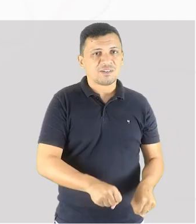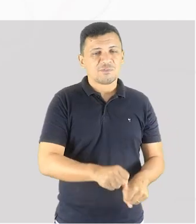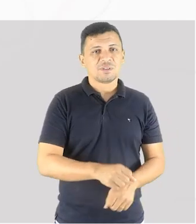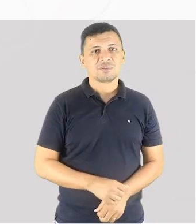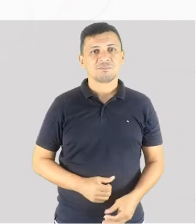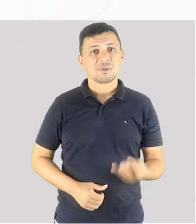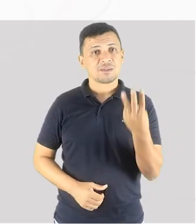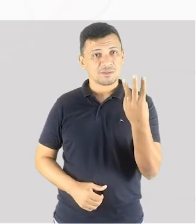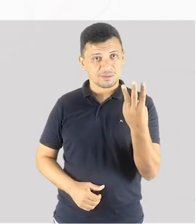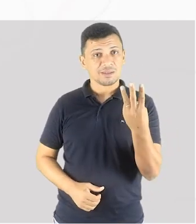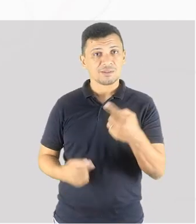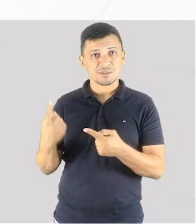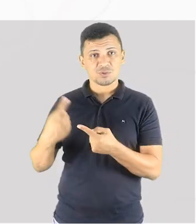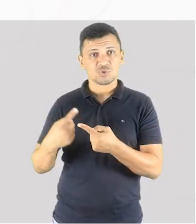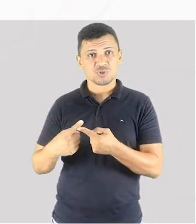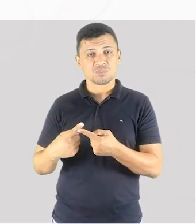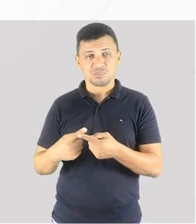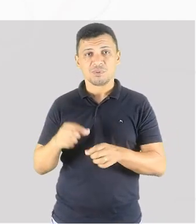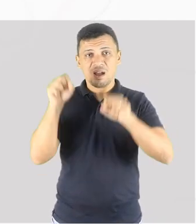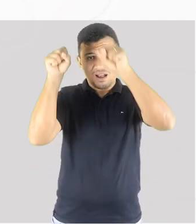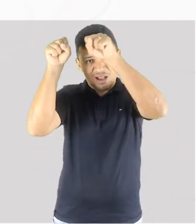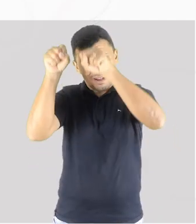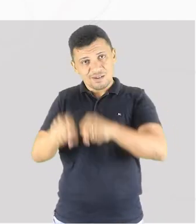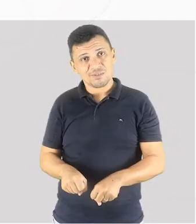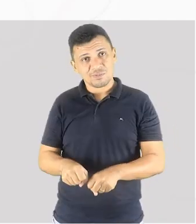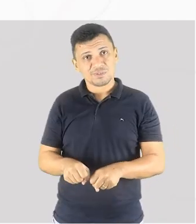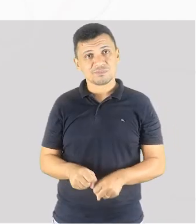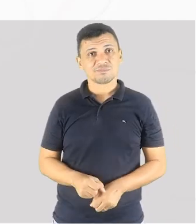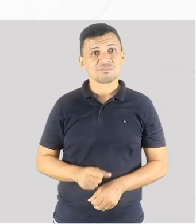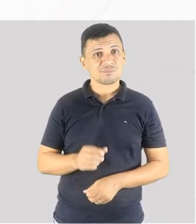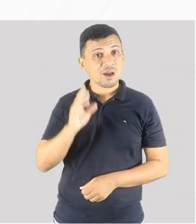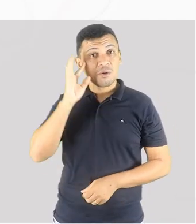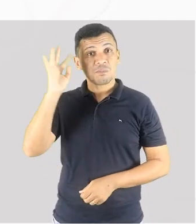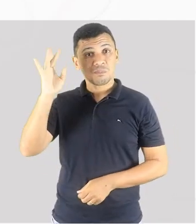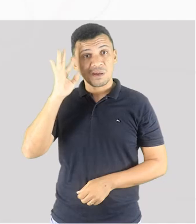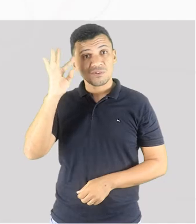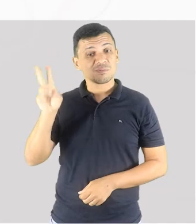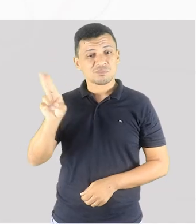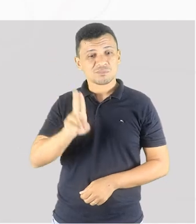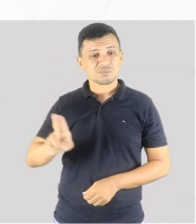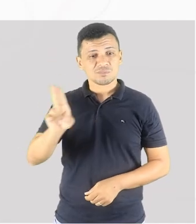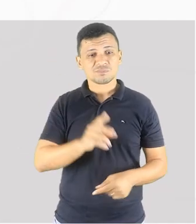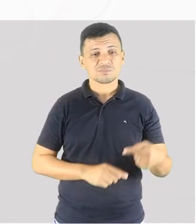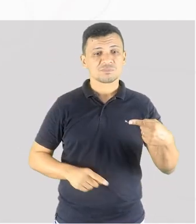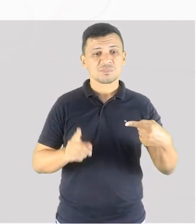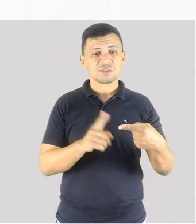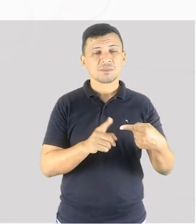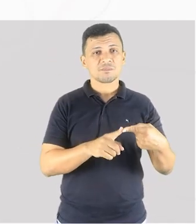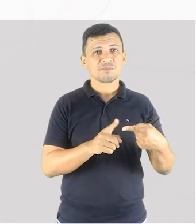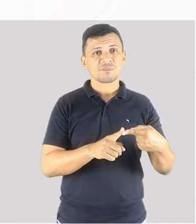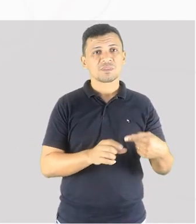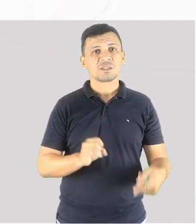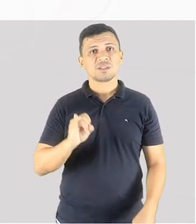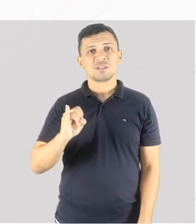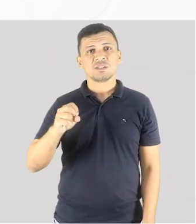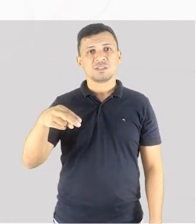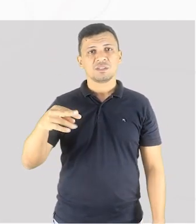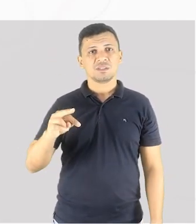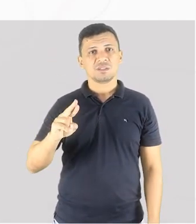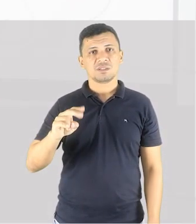São 3 tipos de alavanca. Eu coloquei para vocês imaginarem o que a gente usa aí, ó. A primeira é a